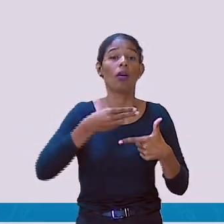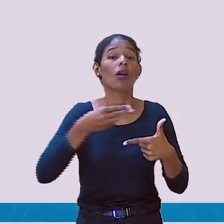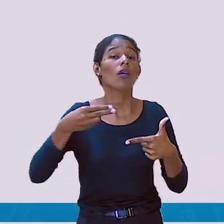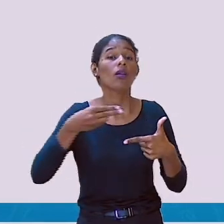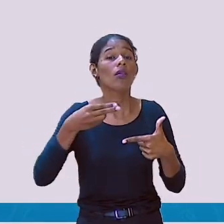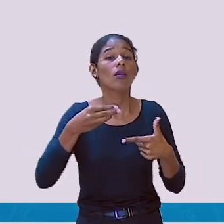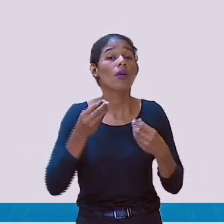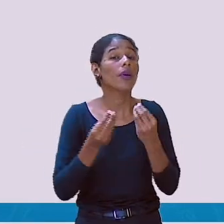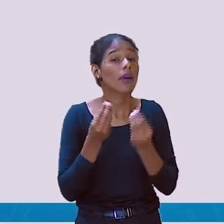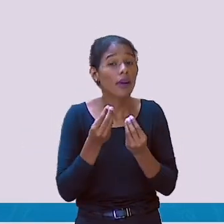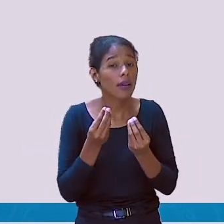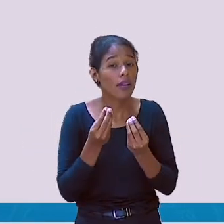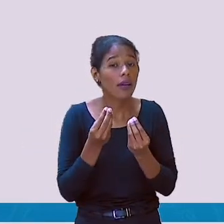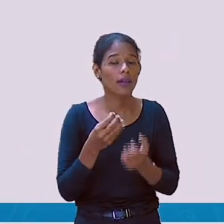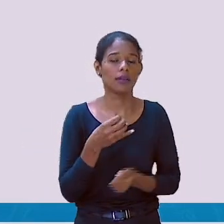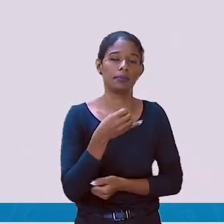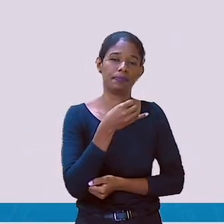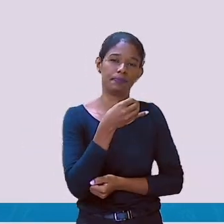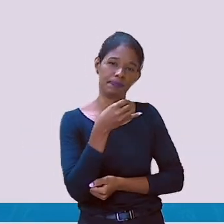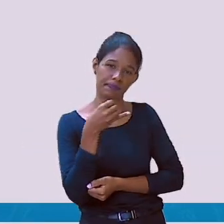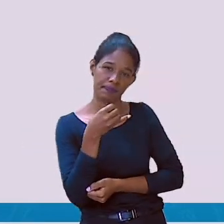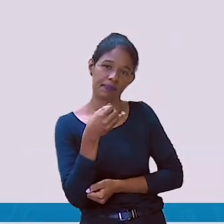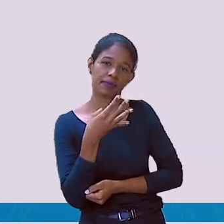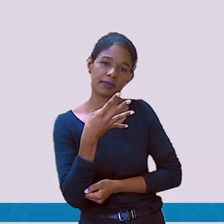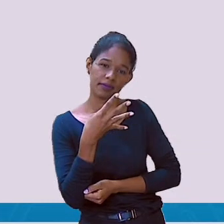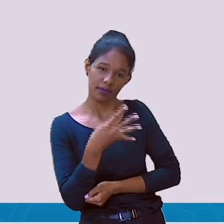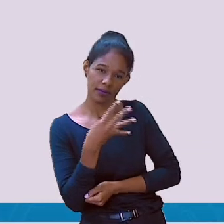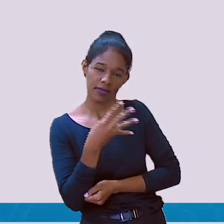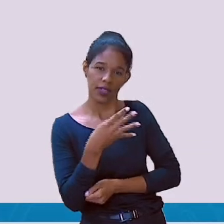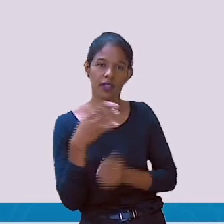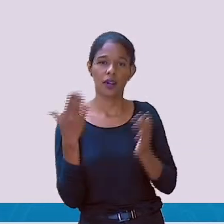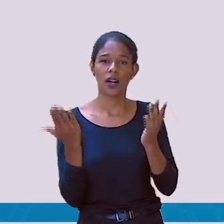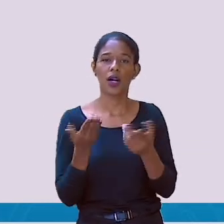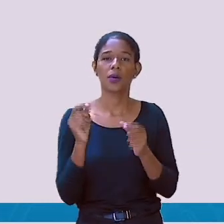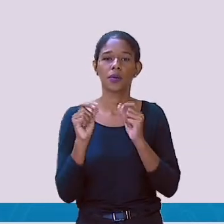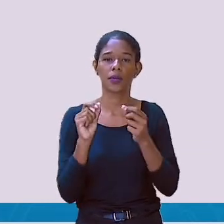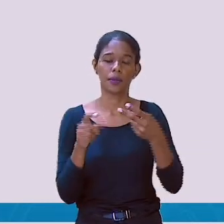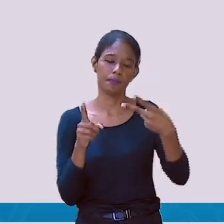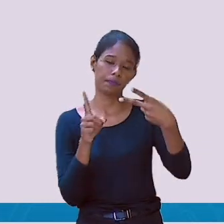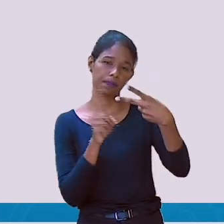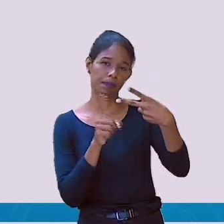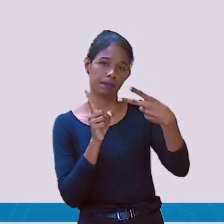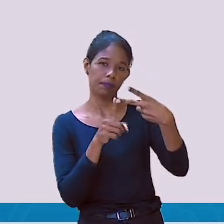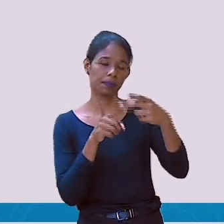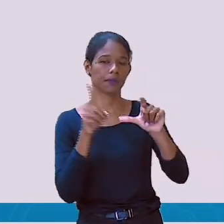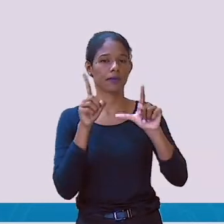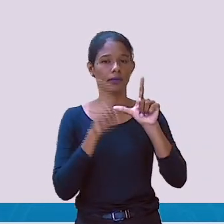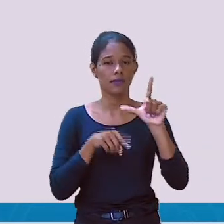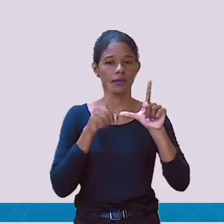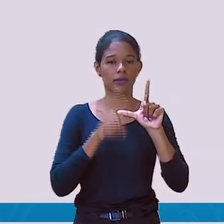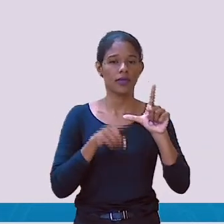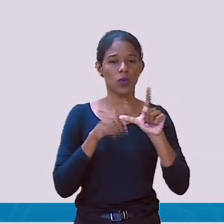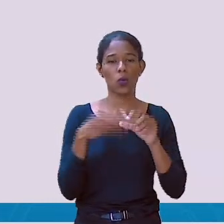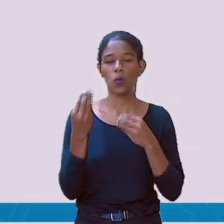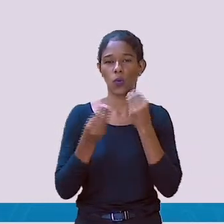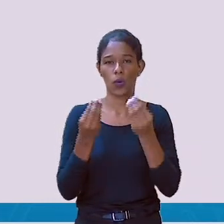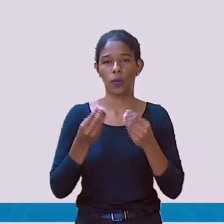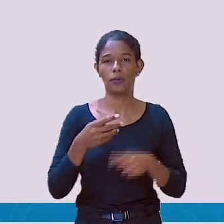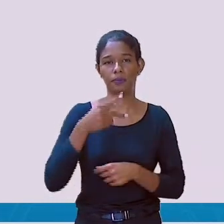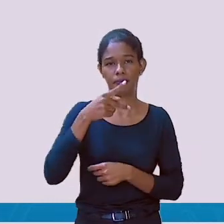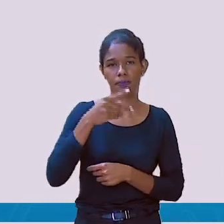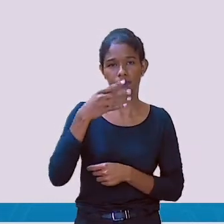são diferentes. Agora eu vou resolver a parte literal, que vai ser P